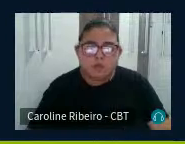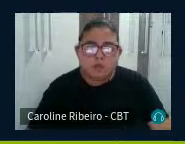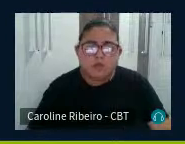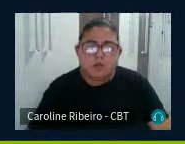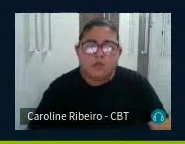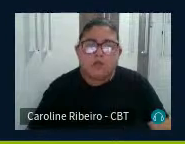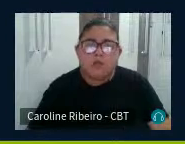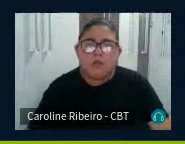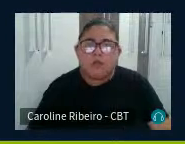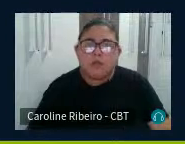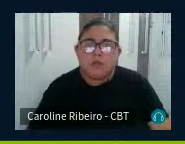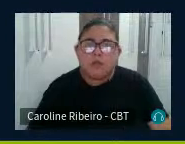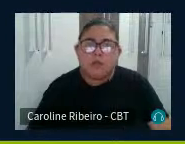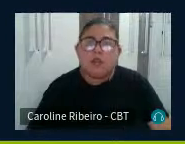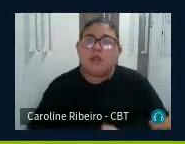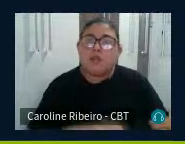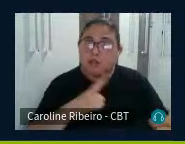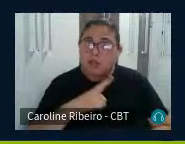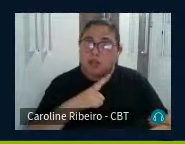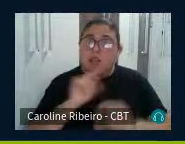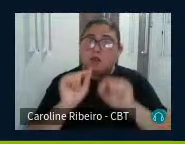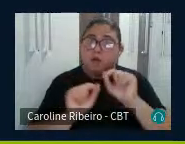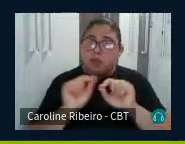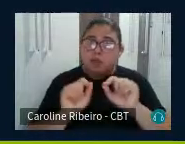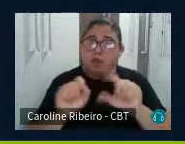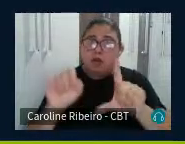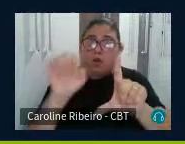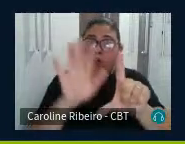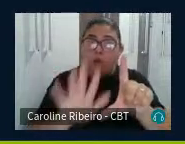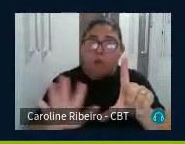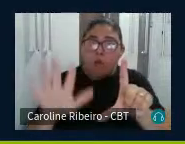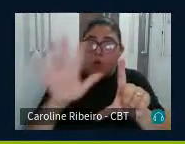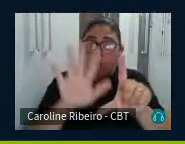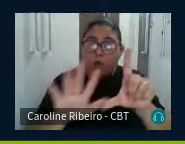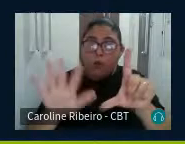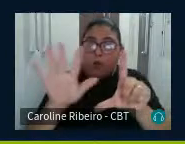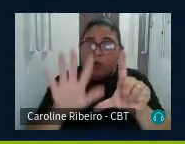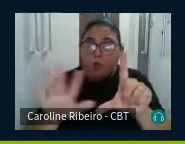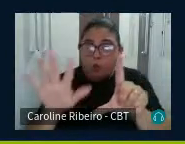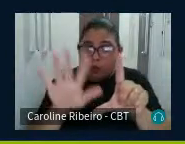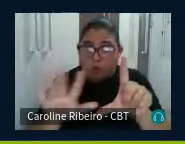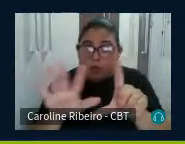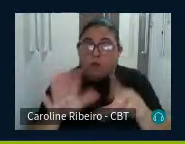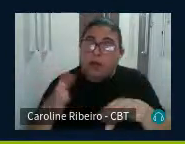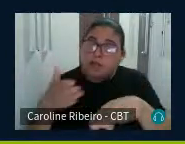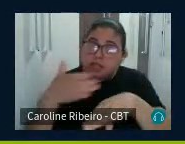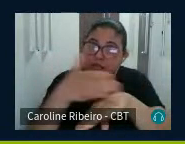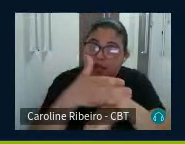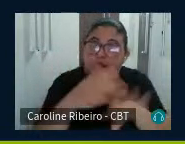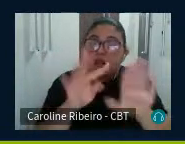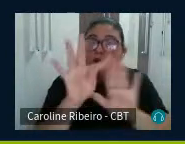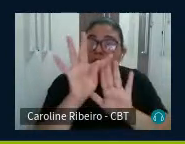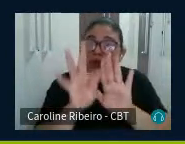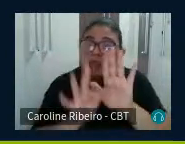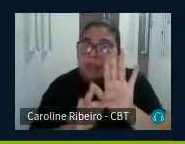Nós temos, ó, né, a plataforma do Moodle, né, onde nós já temos assim, acesso aos textos, acesso